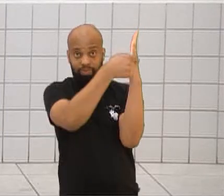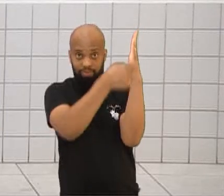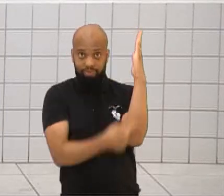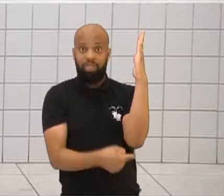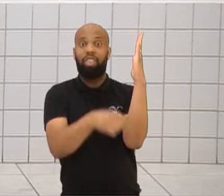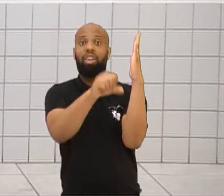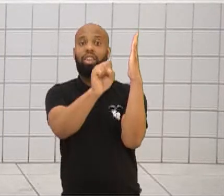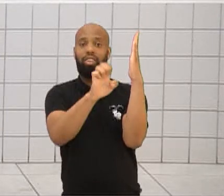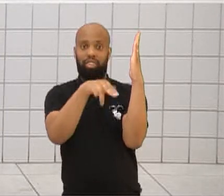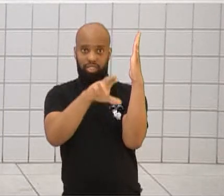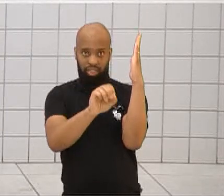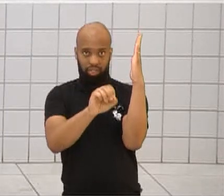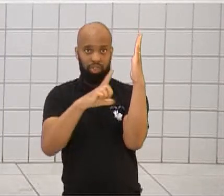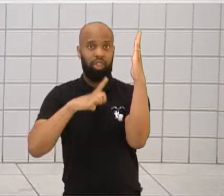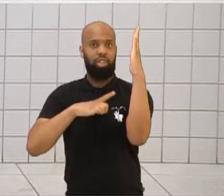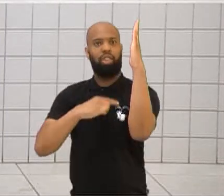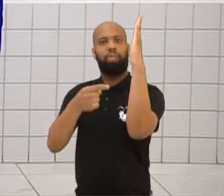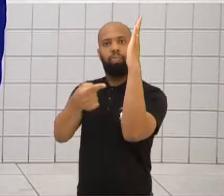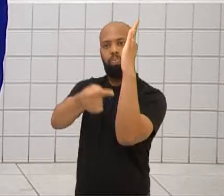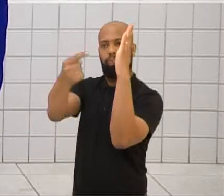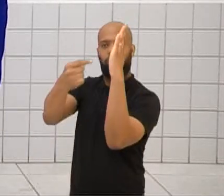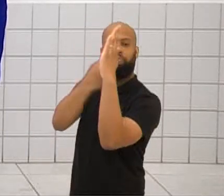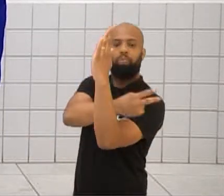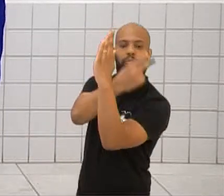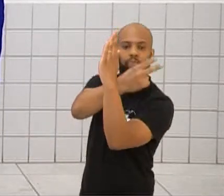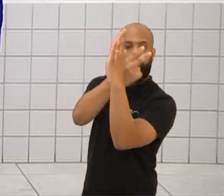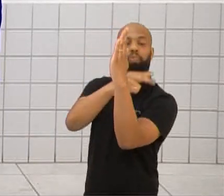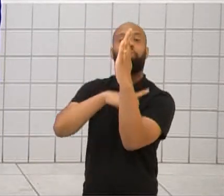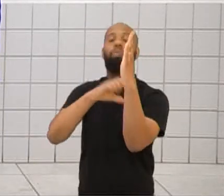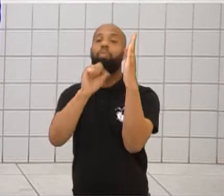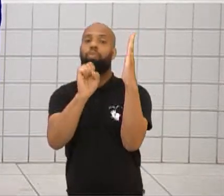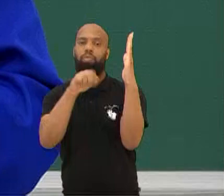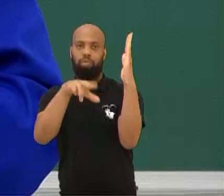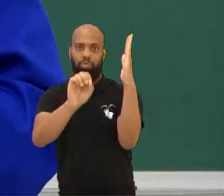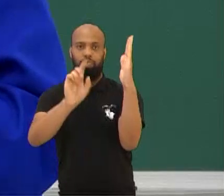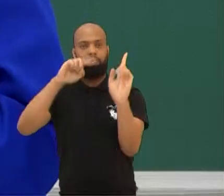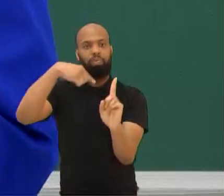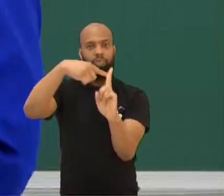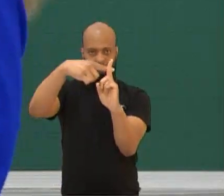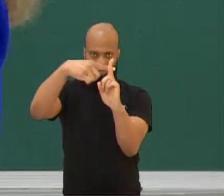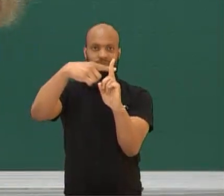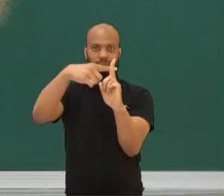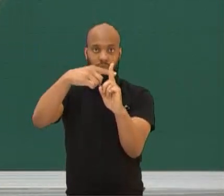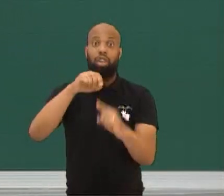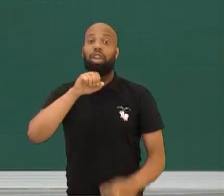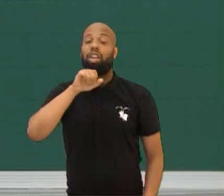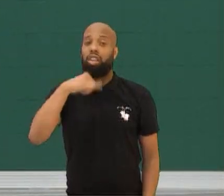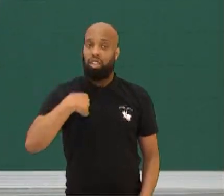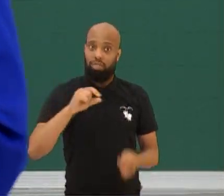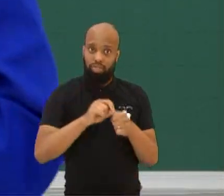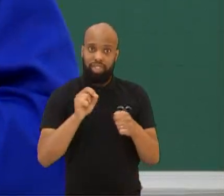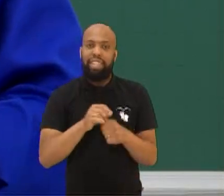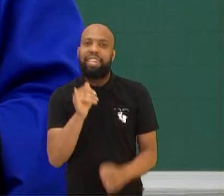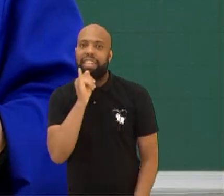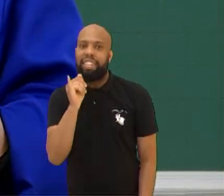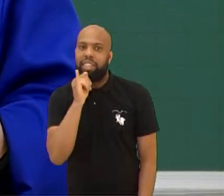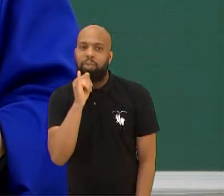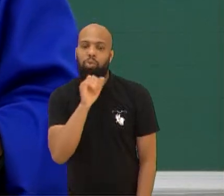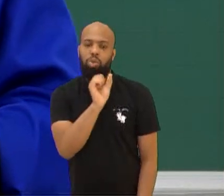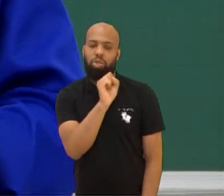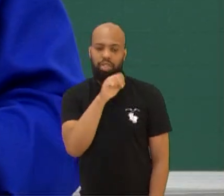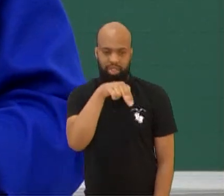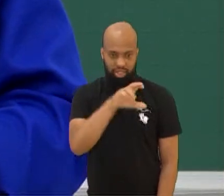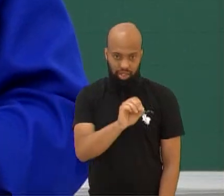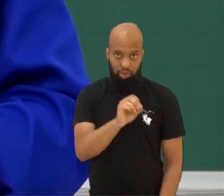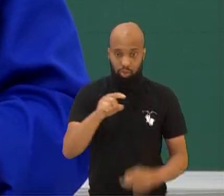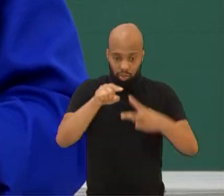no primeiro quadrante e no segundo quadrante, o nosso seno é positivo. Então, se eu calcular seno de 120, o resultado